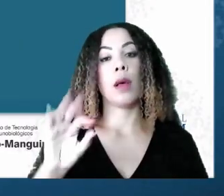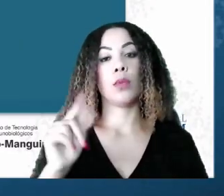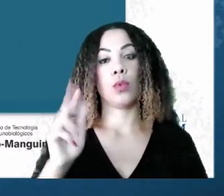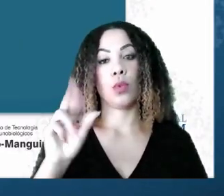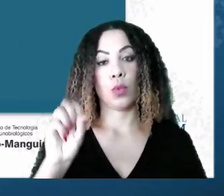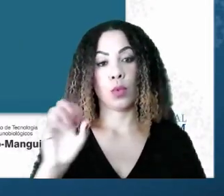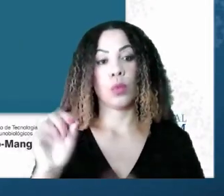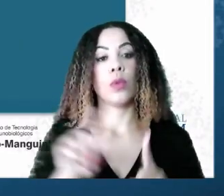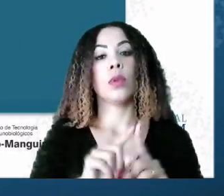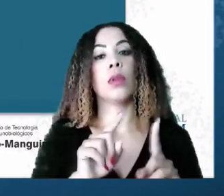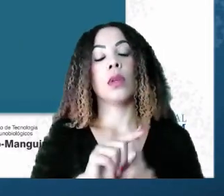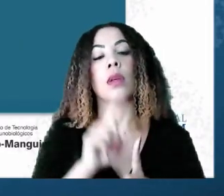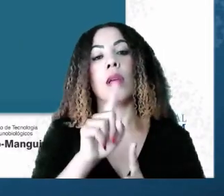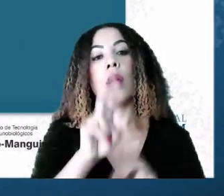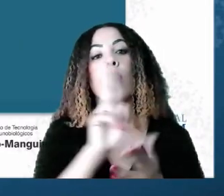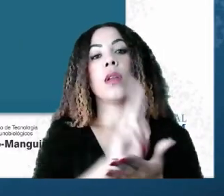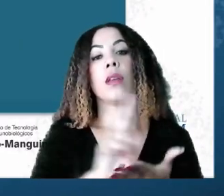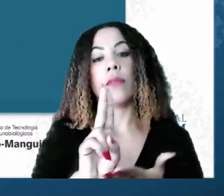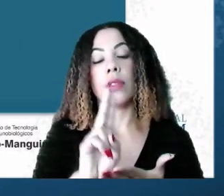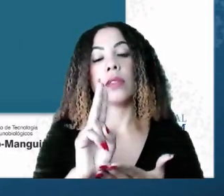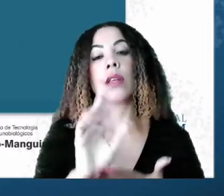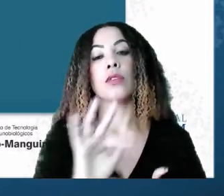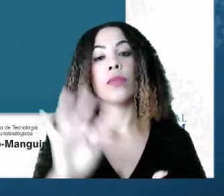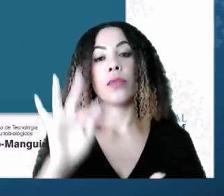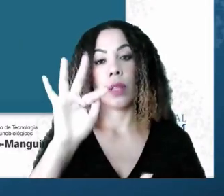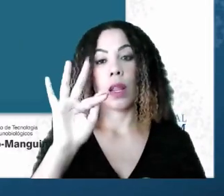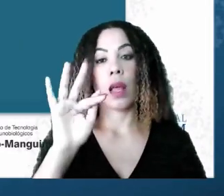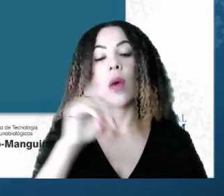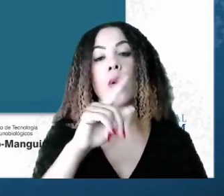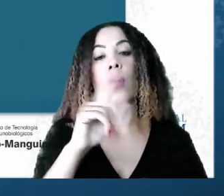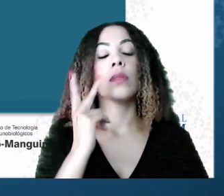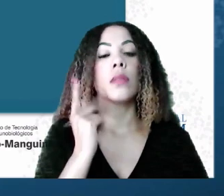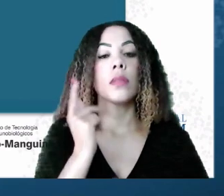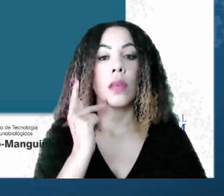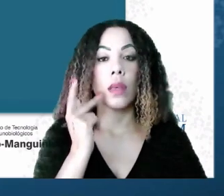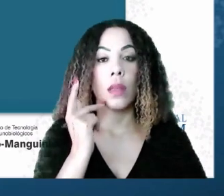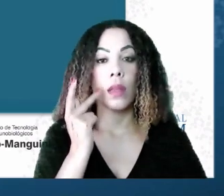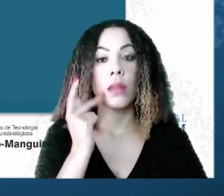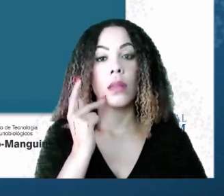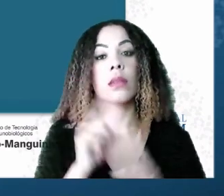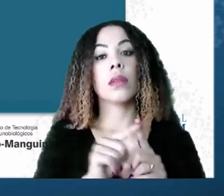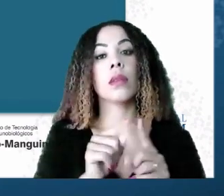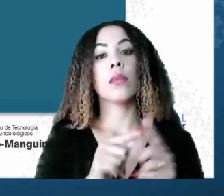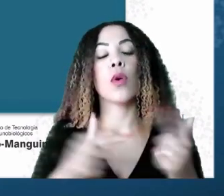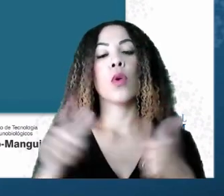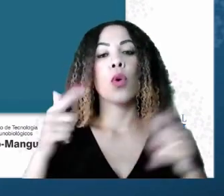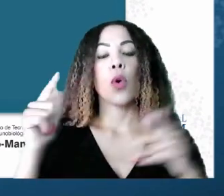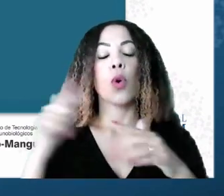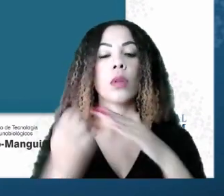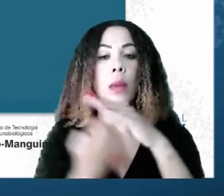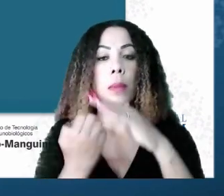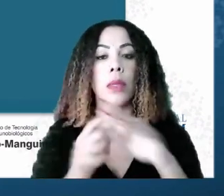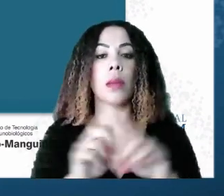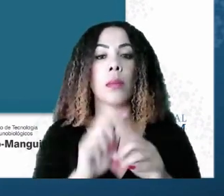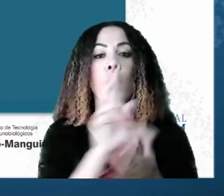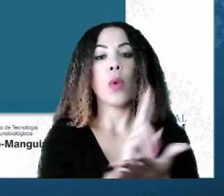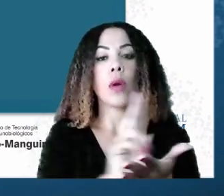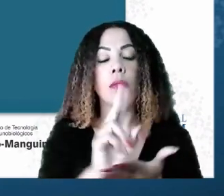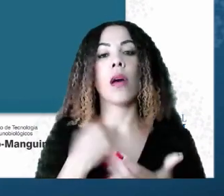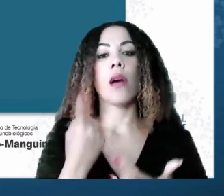do Ceará, dentre outras várias empresas e universidades com quem a gente vem